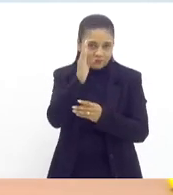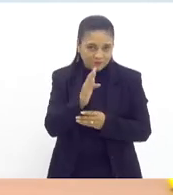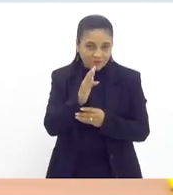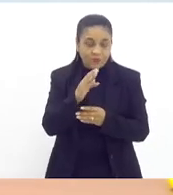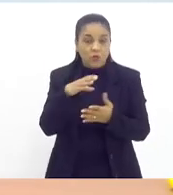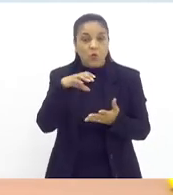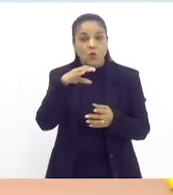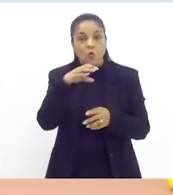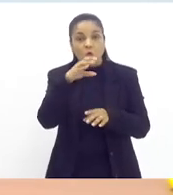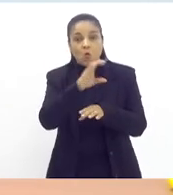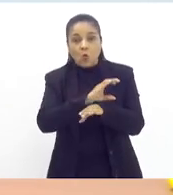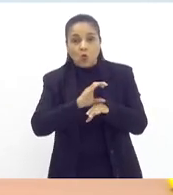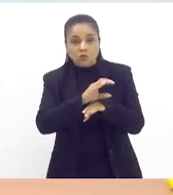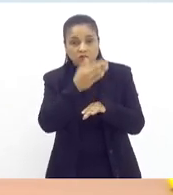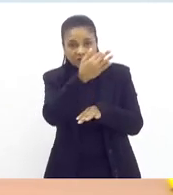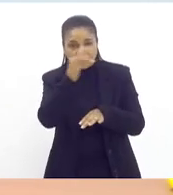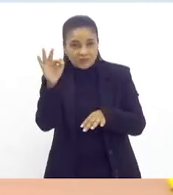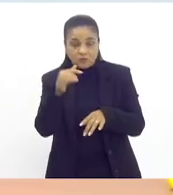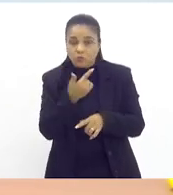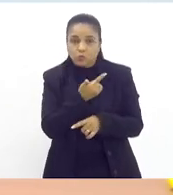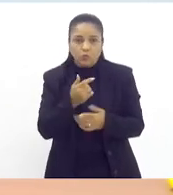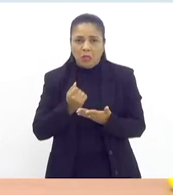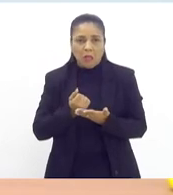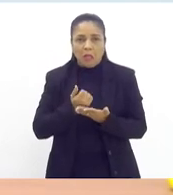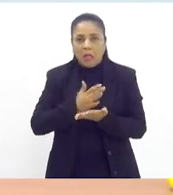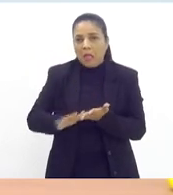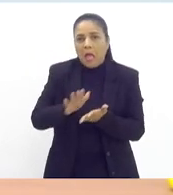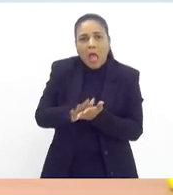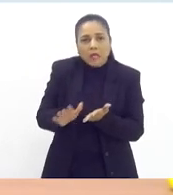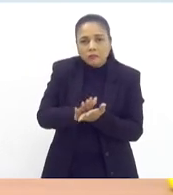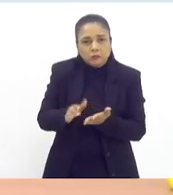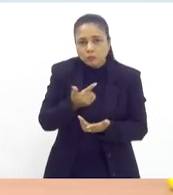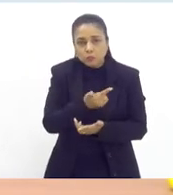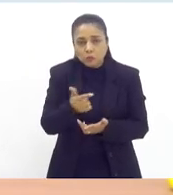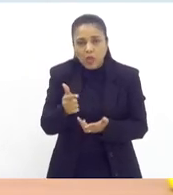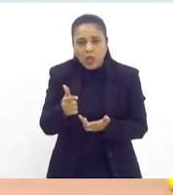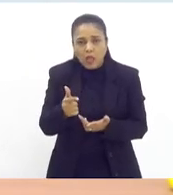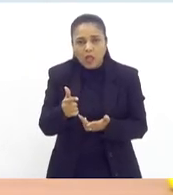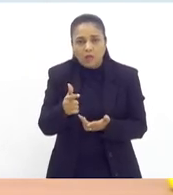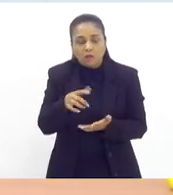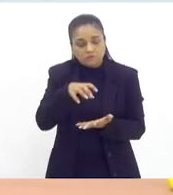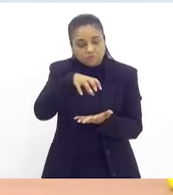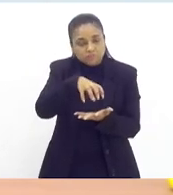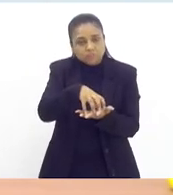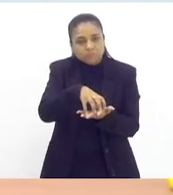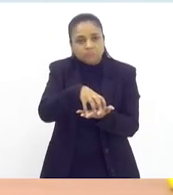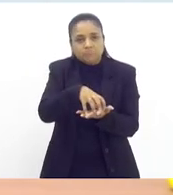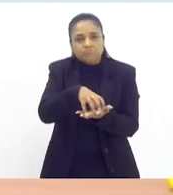Federativo não tem gasto. Ele tem uma porcentagem para os gastos dele. Administrativo e acabou. Ele é só um gestor